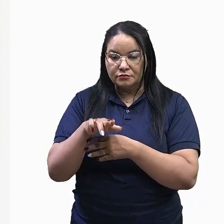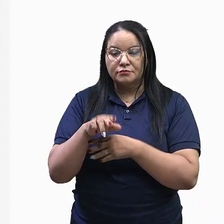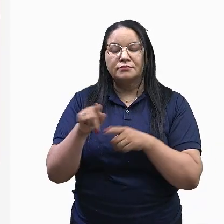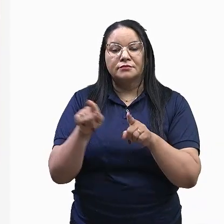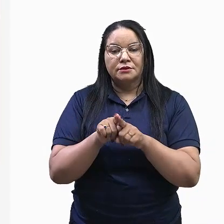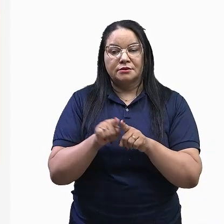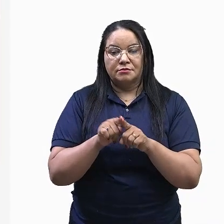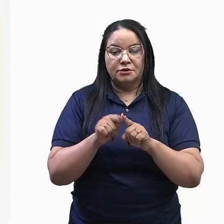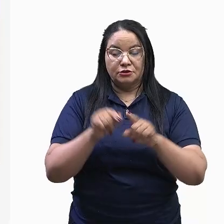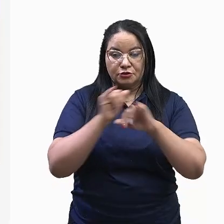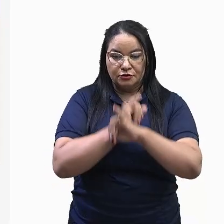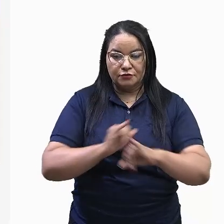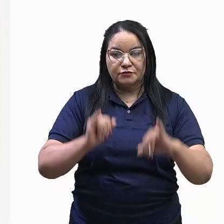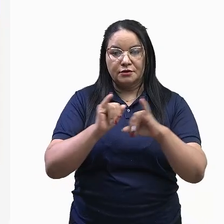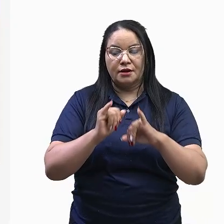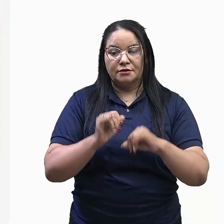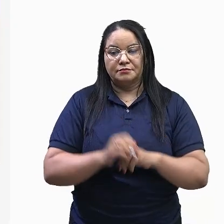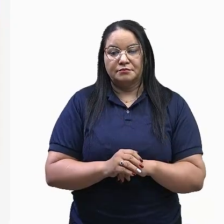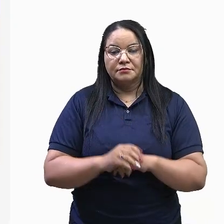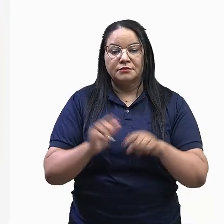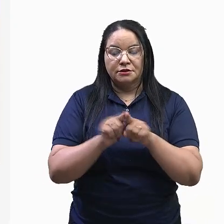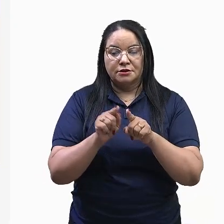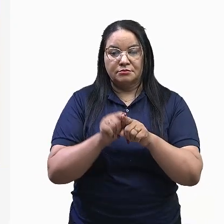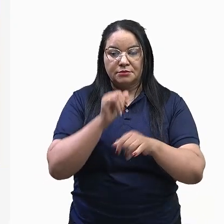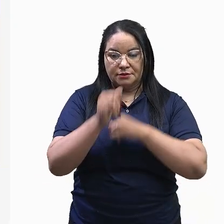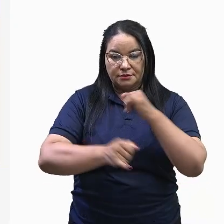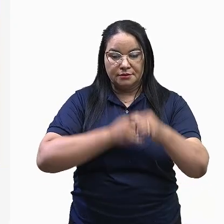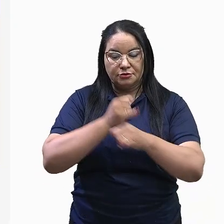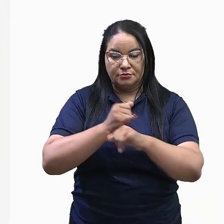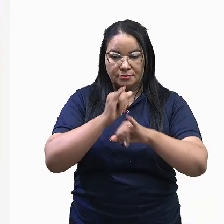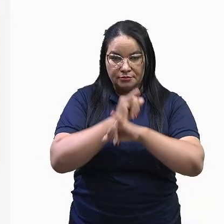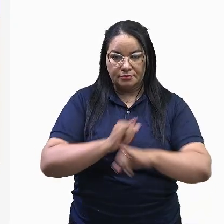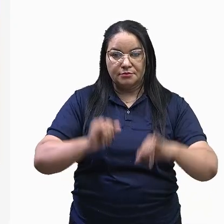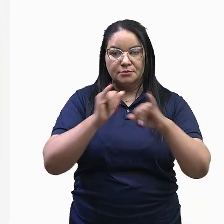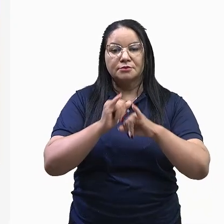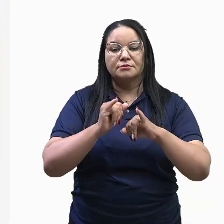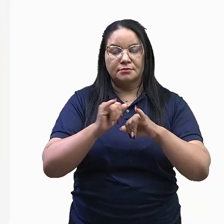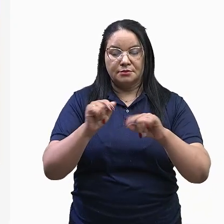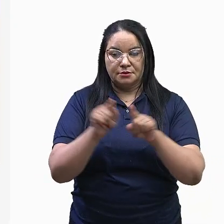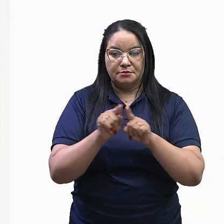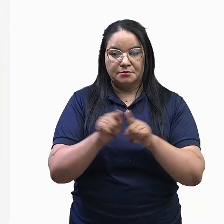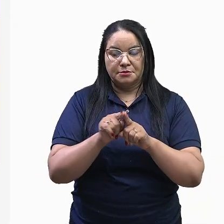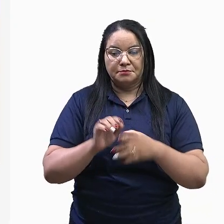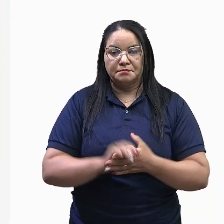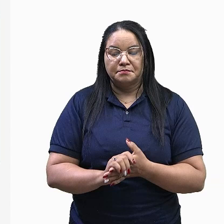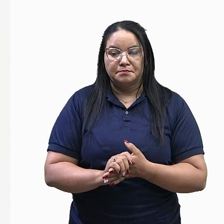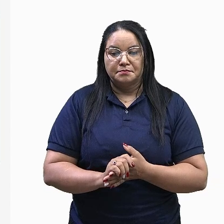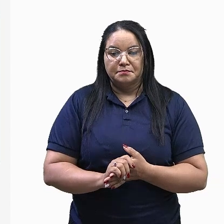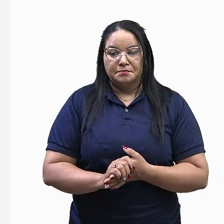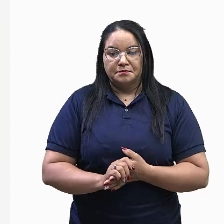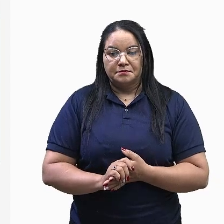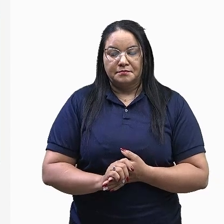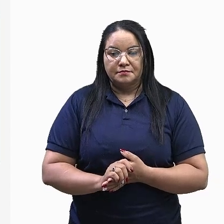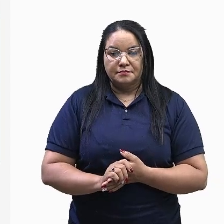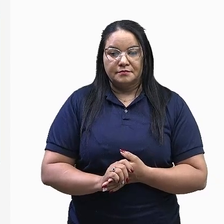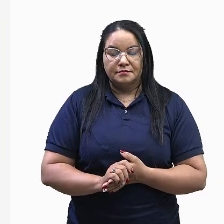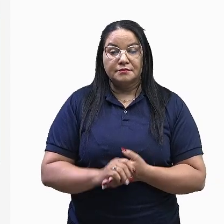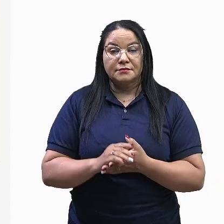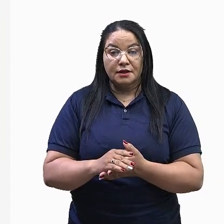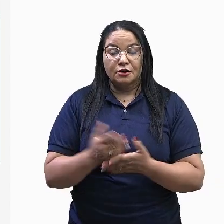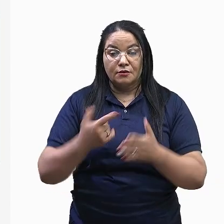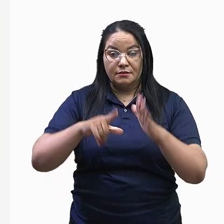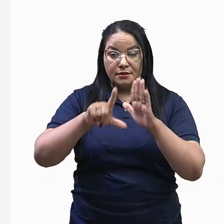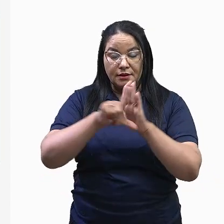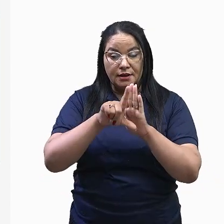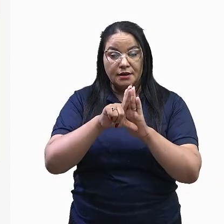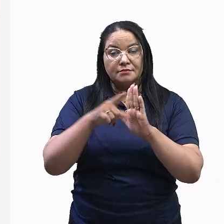que são divulgados pela internet, que são os diários oficiais que estão na internet. Então, as leis elas têm que ser o